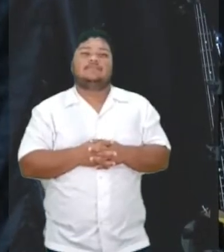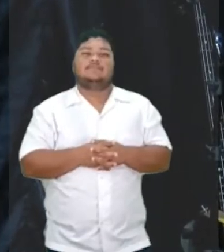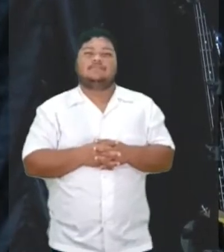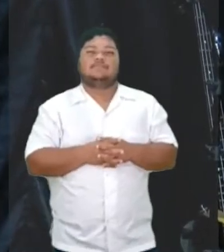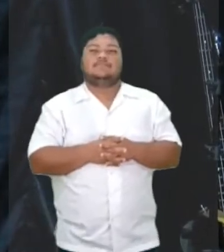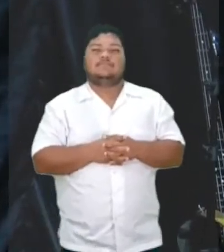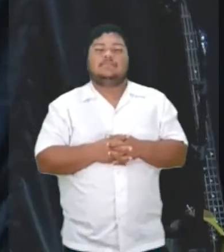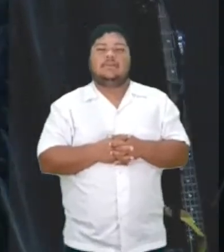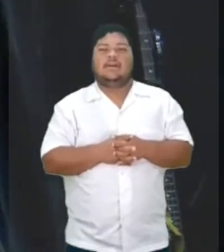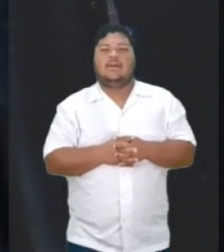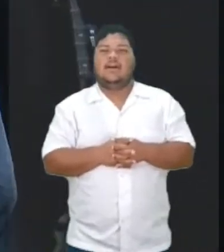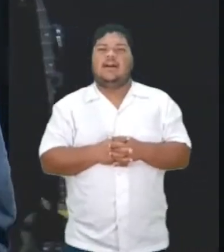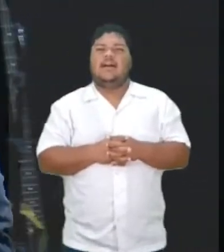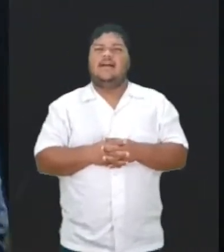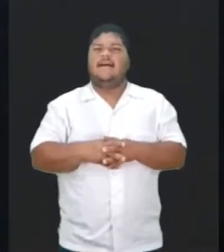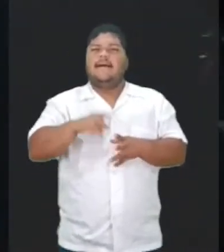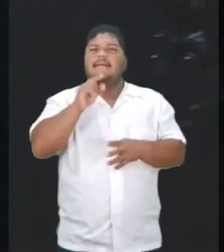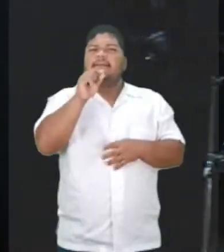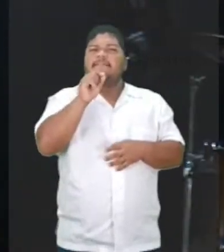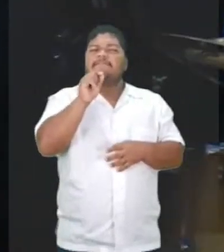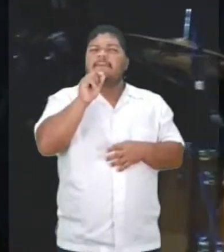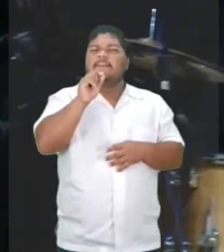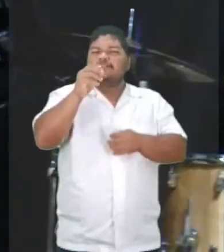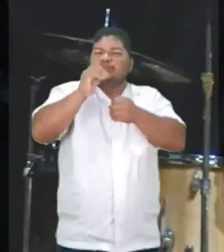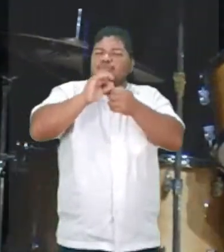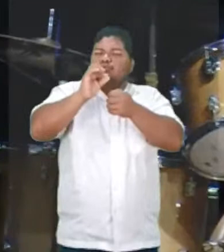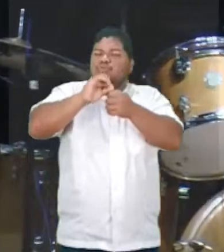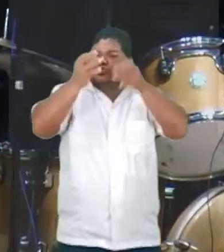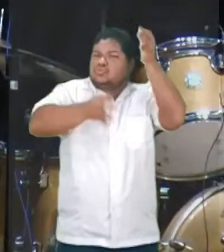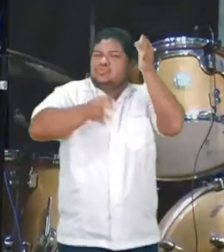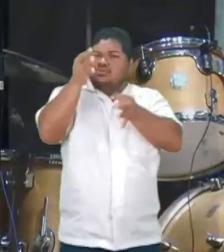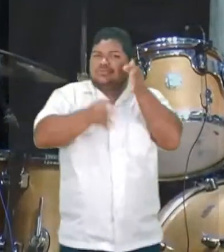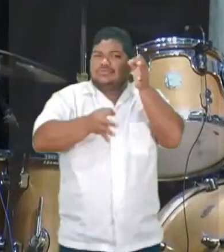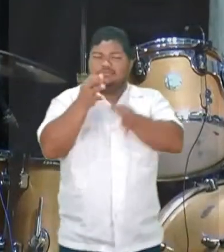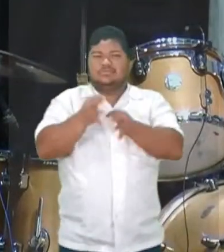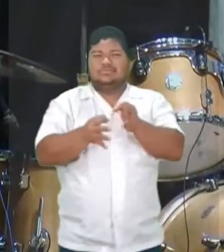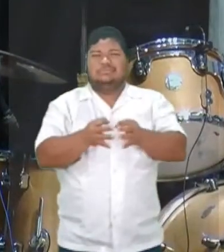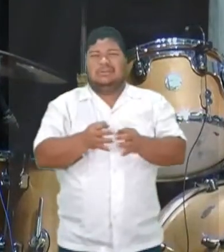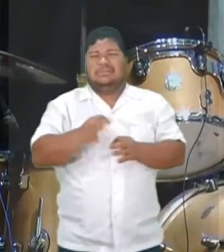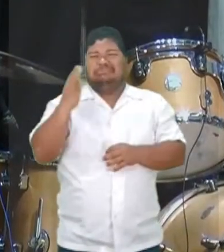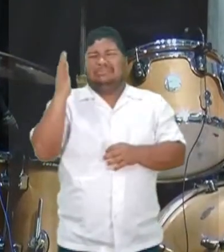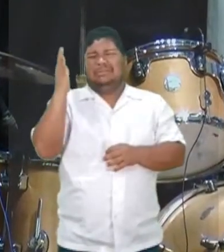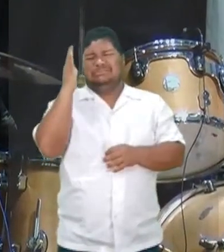Aqueles que eram para fazer justiça, nós nunca vimos tanta atrocidade.